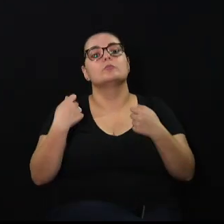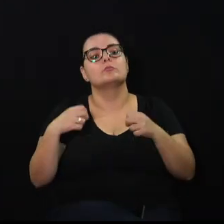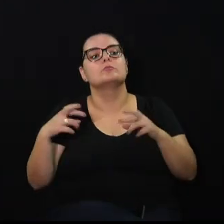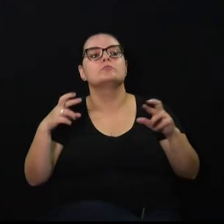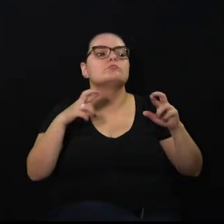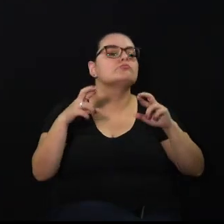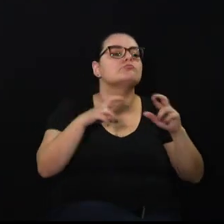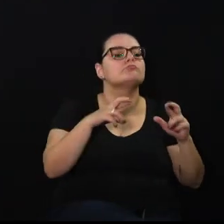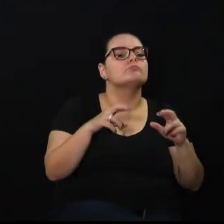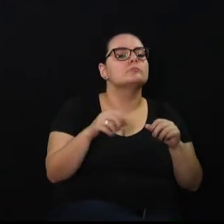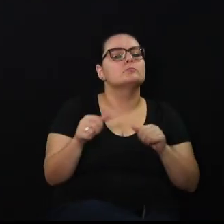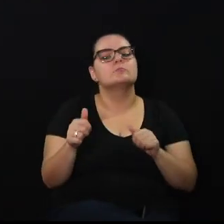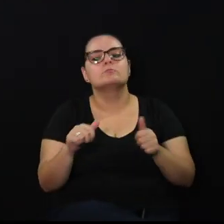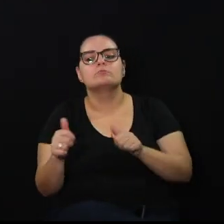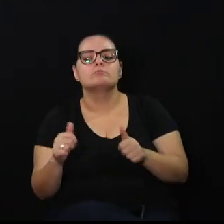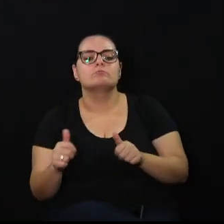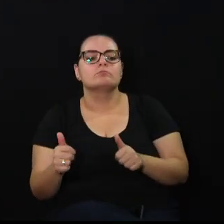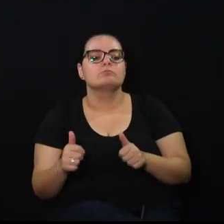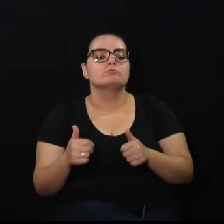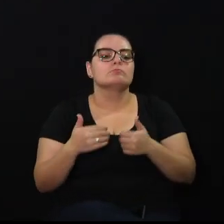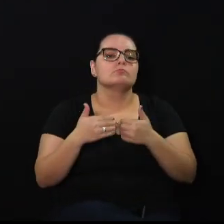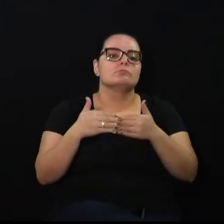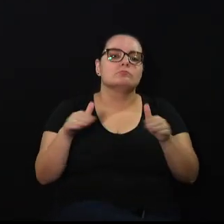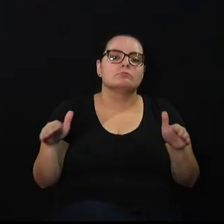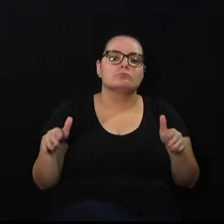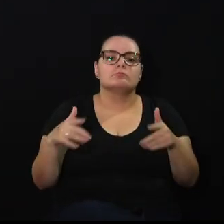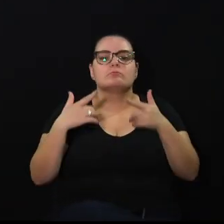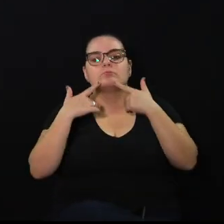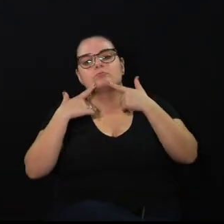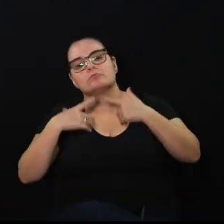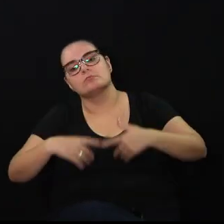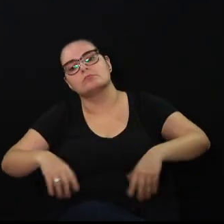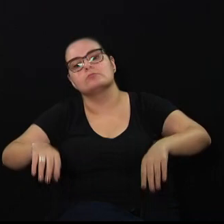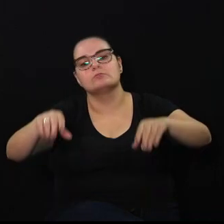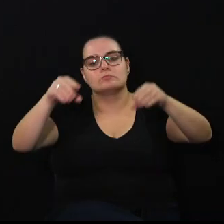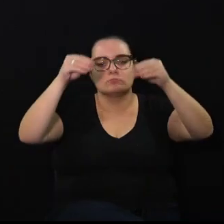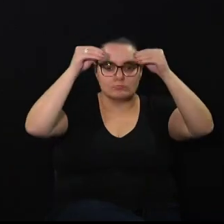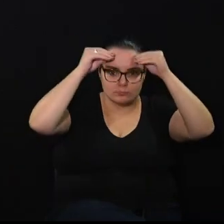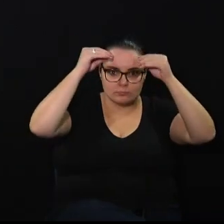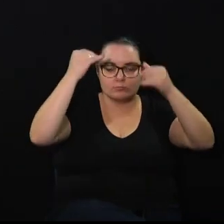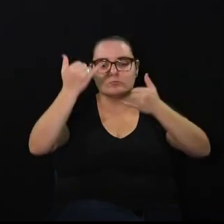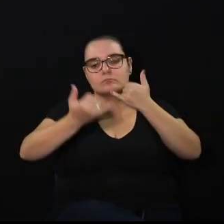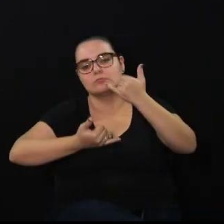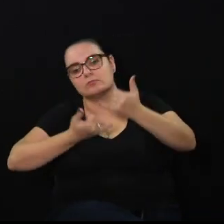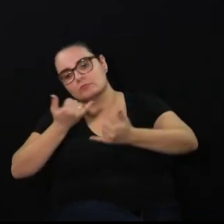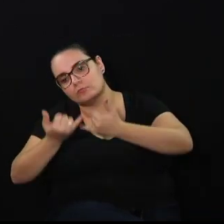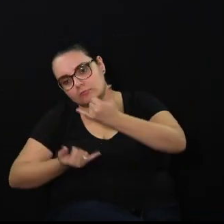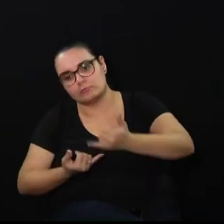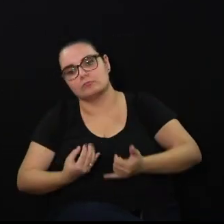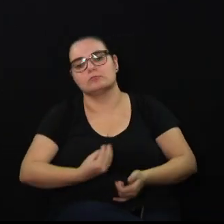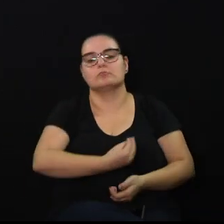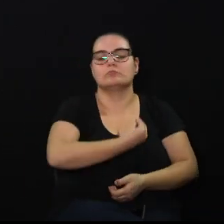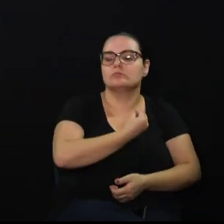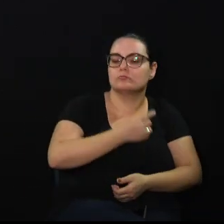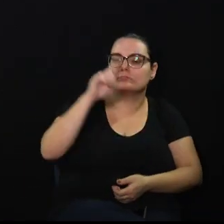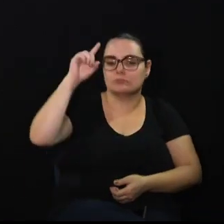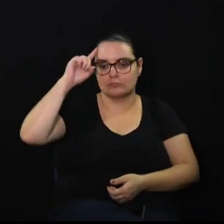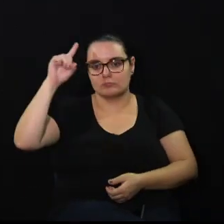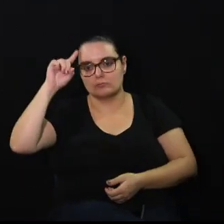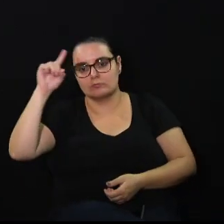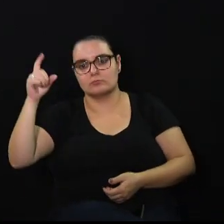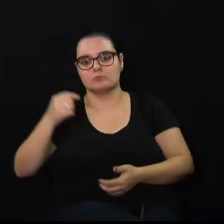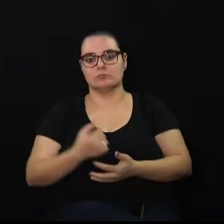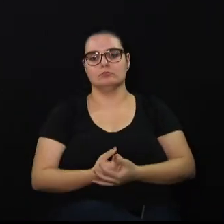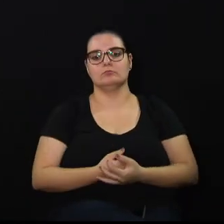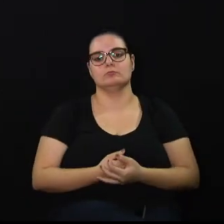e vai ampliar esse repertório nas áreas de linguagem de vida diária de brincar e assim é dependendo da